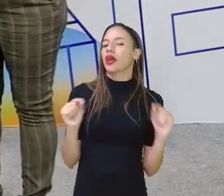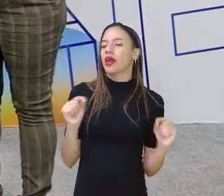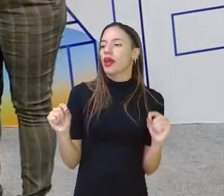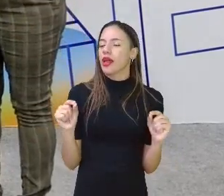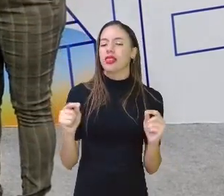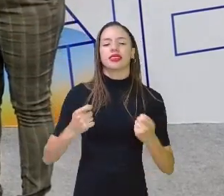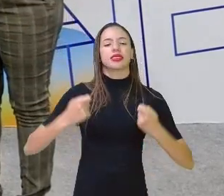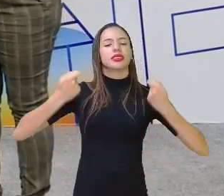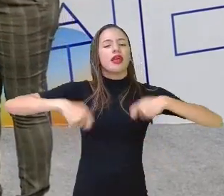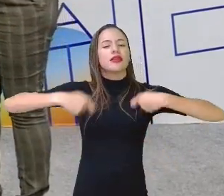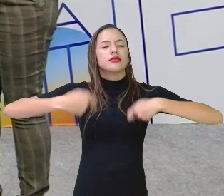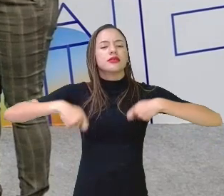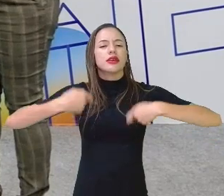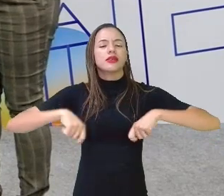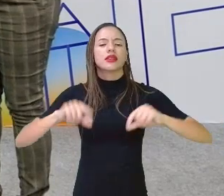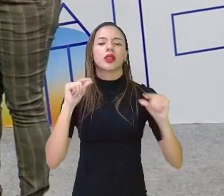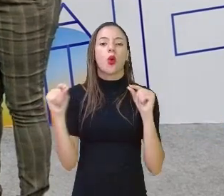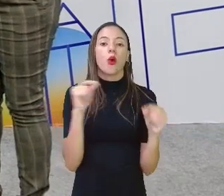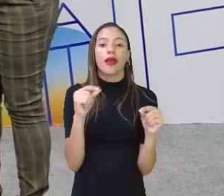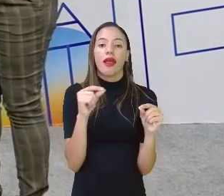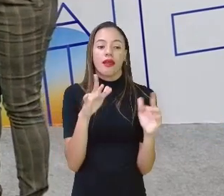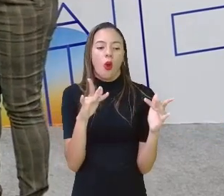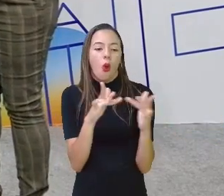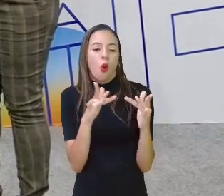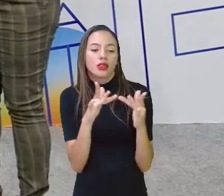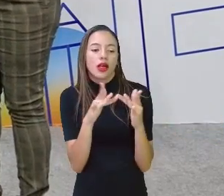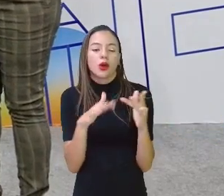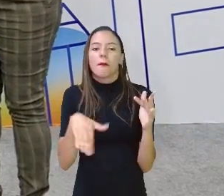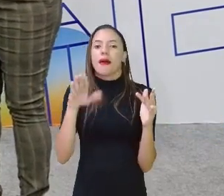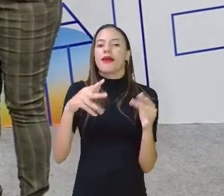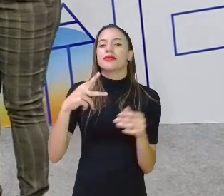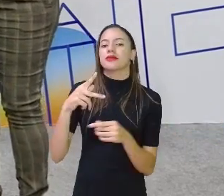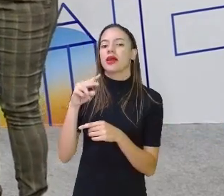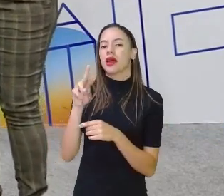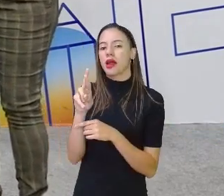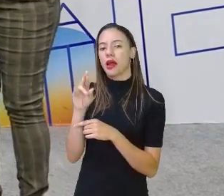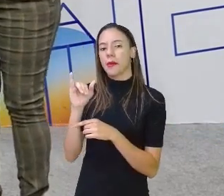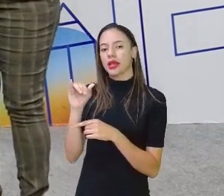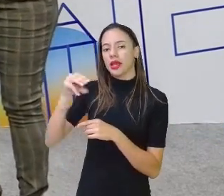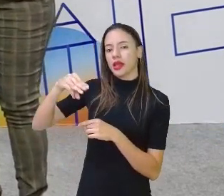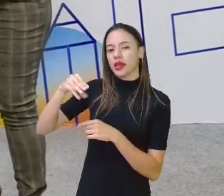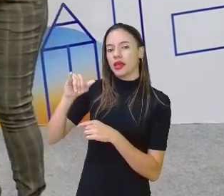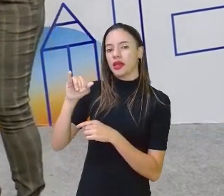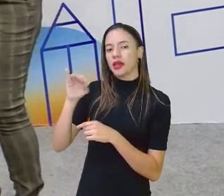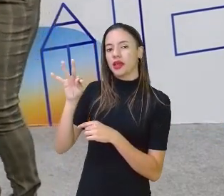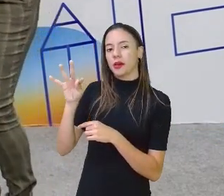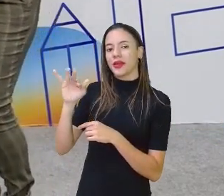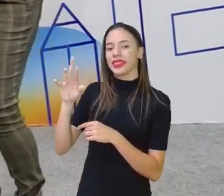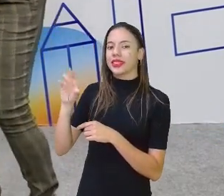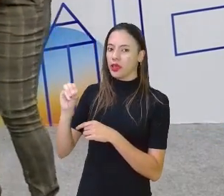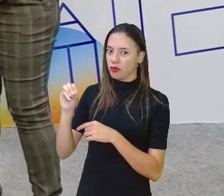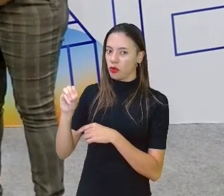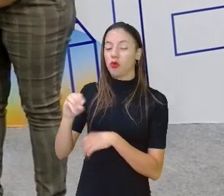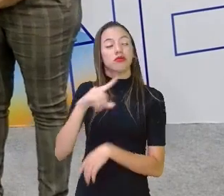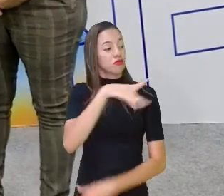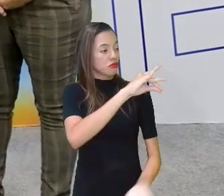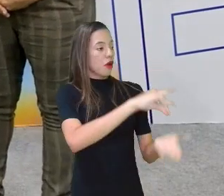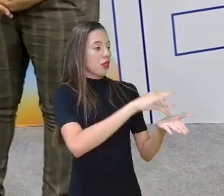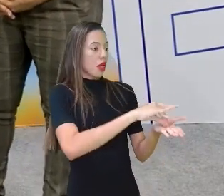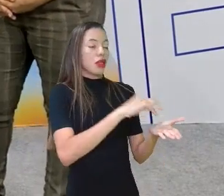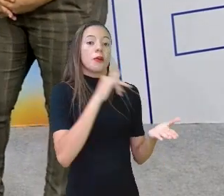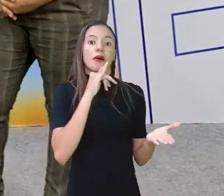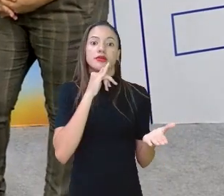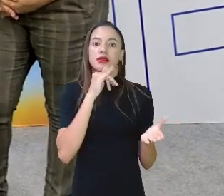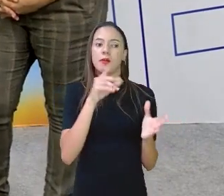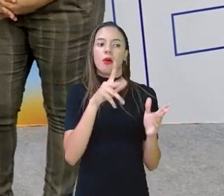uma necessidade de contato com o mais primitivo, né? Exatamente. Que interessante isso. A